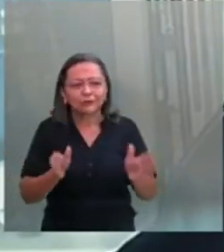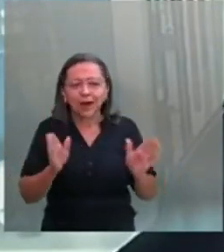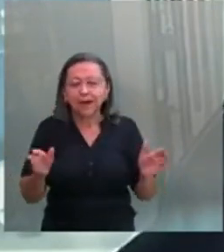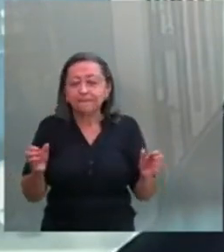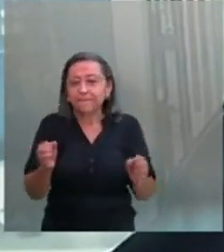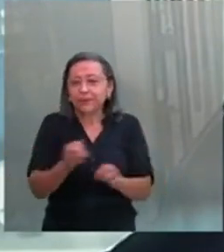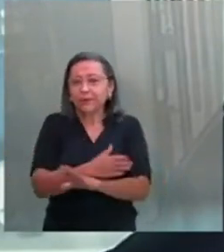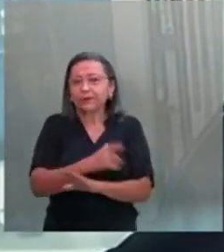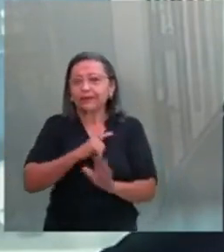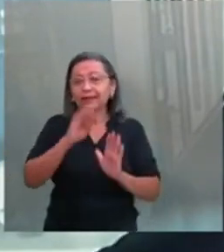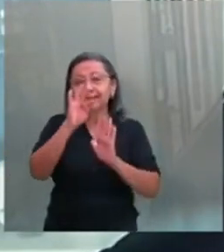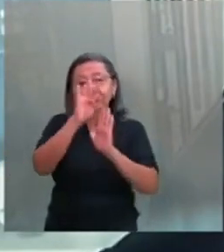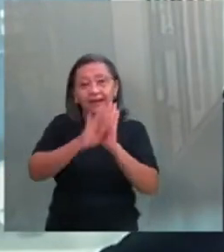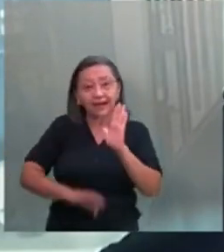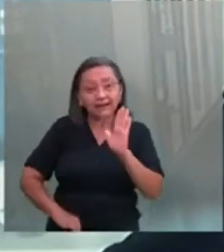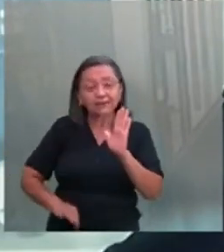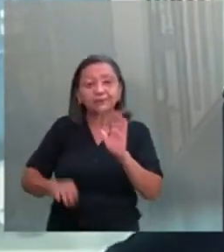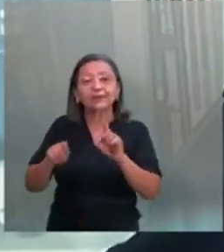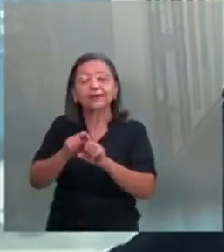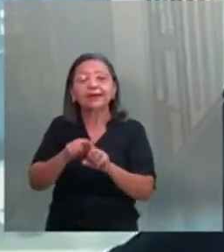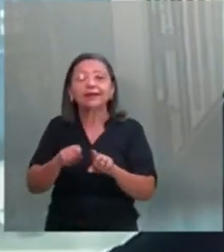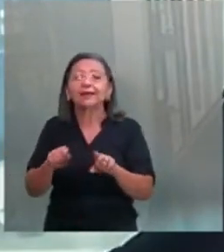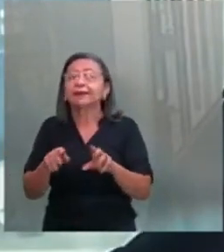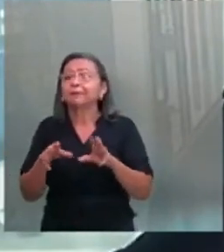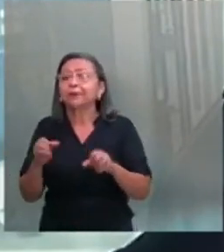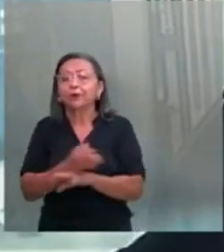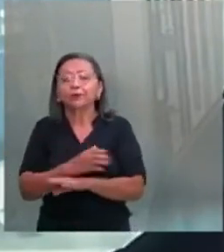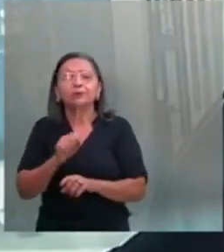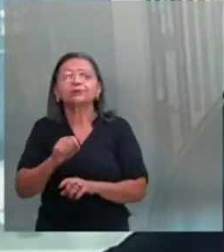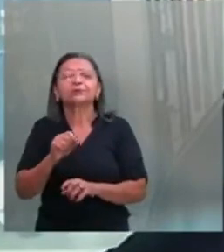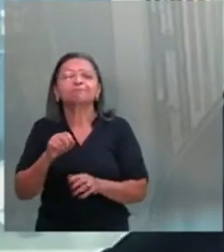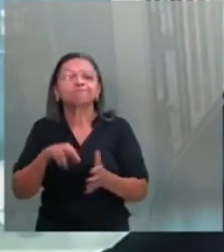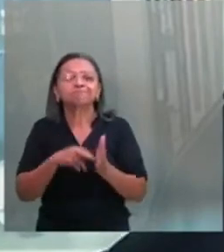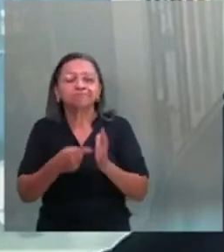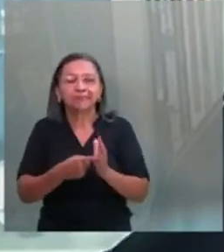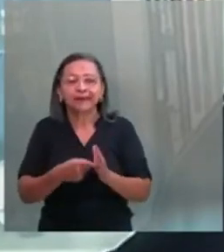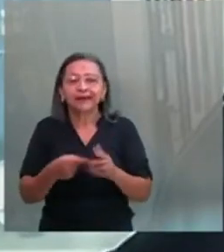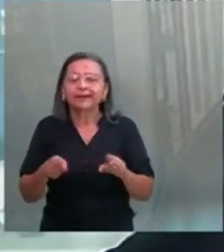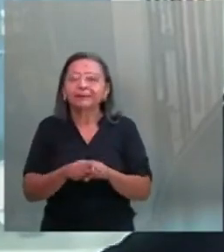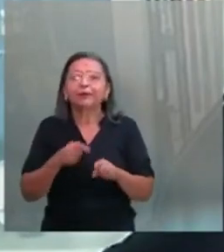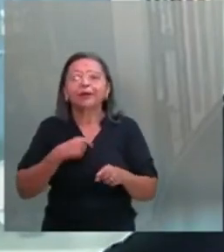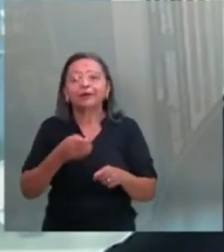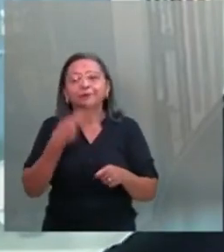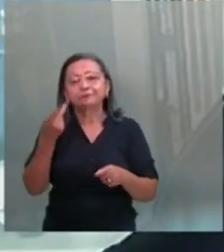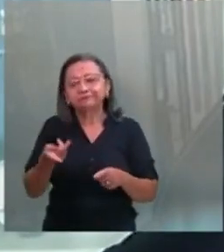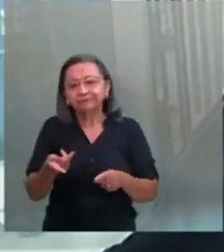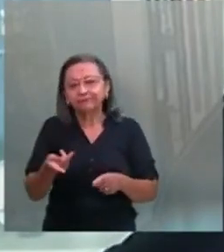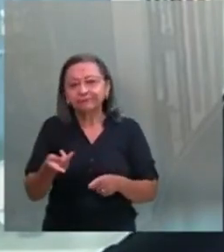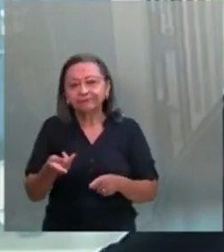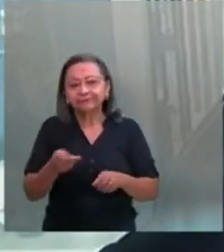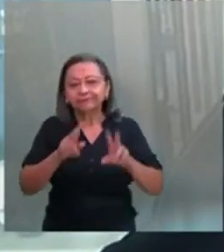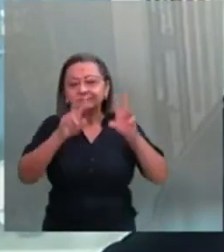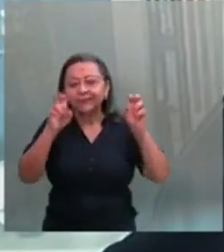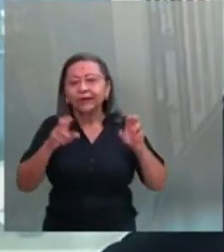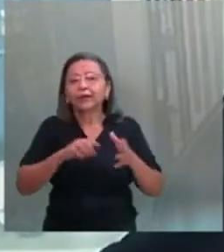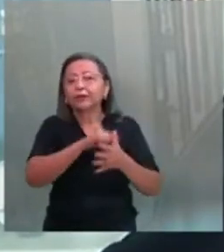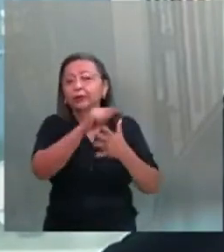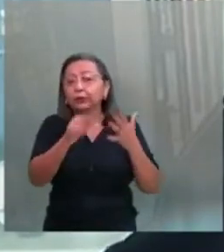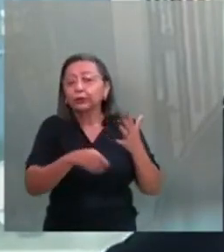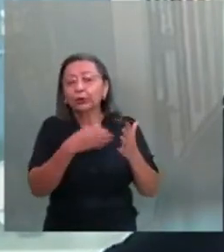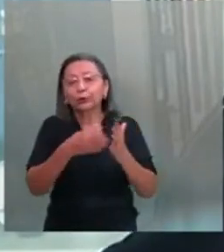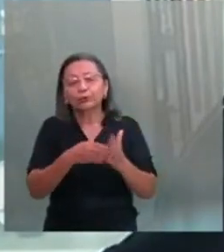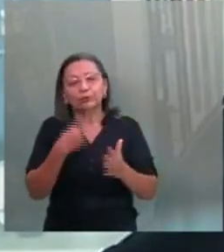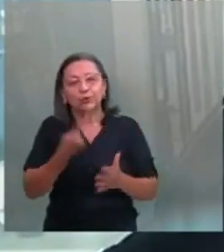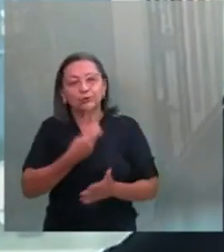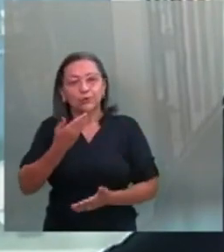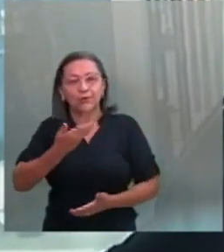já vem o texto. São coisas que é preciso que se diga. E quero também falar sobre todos os nossos